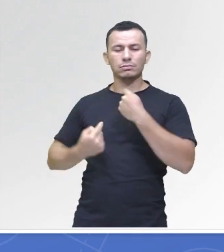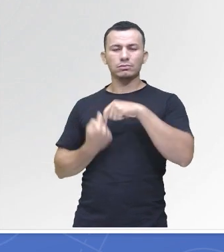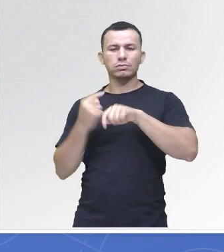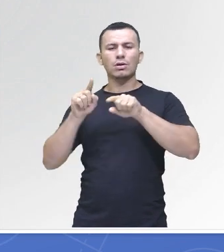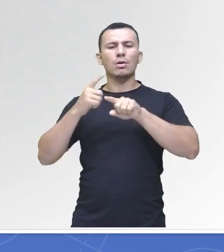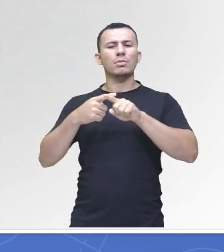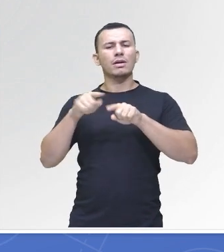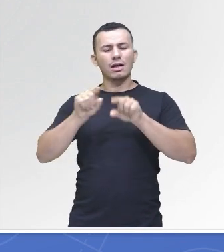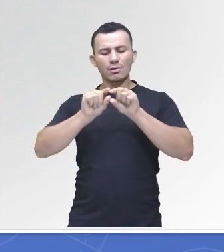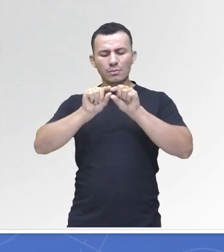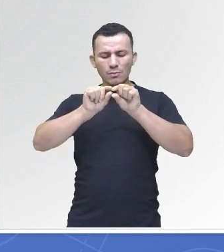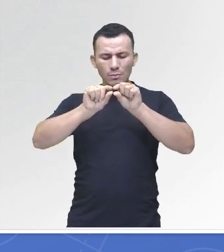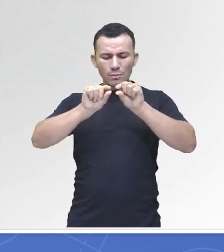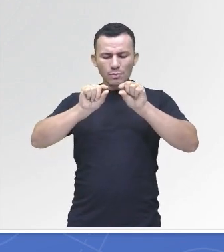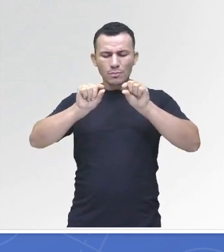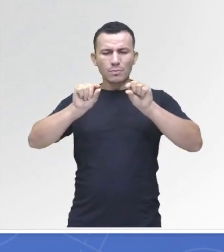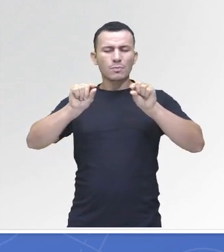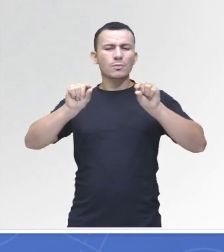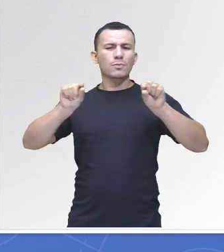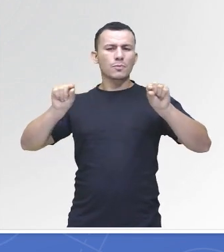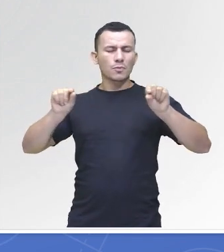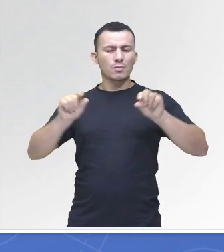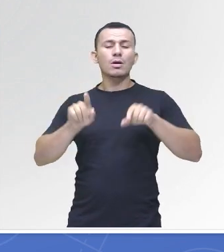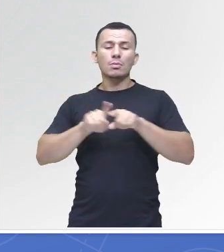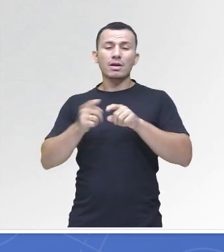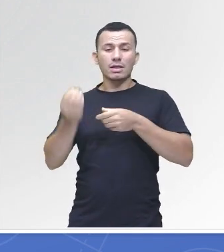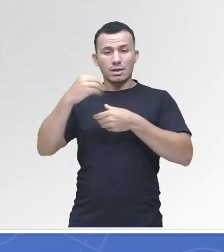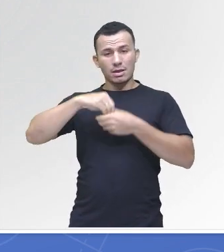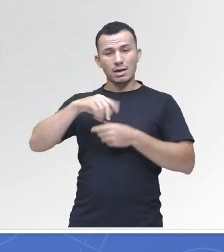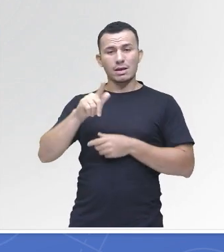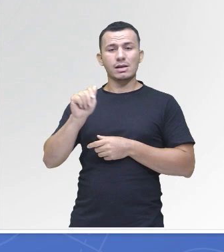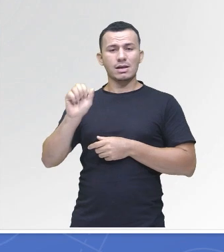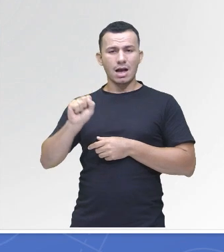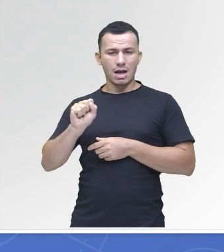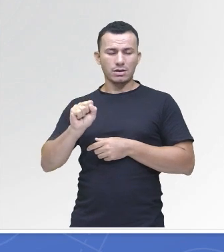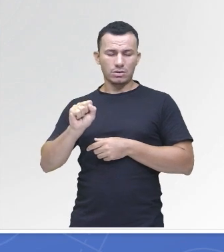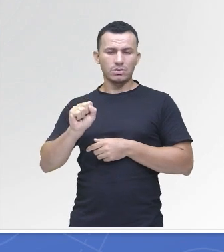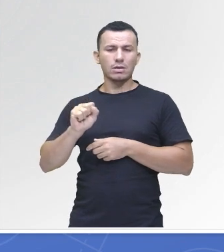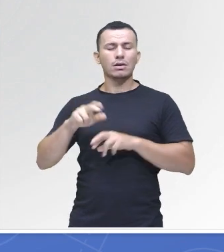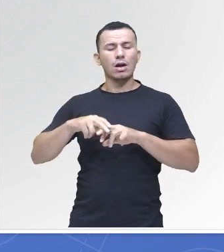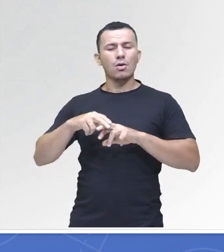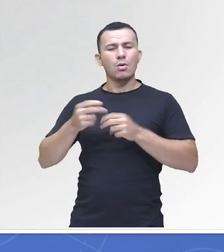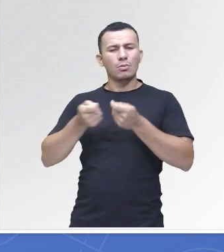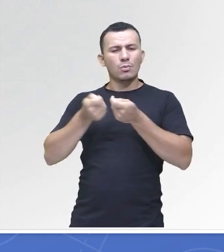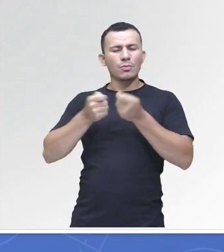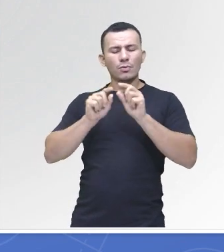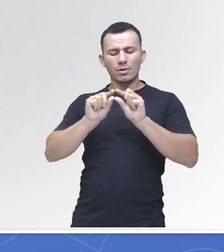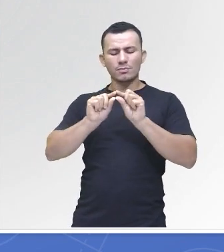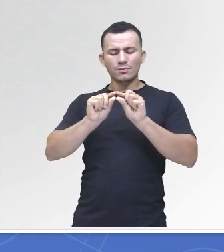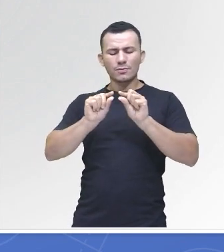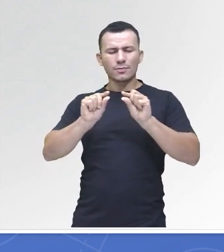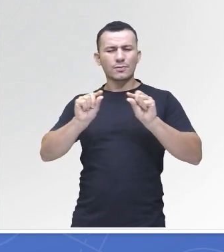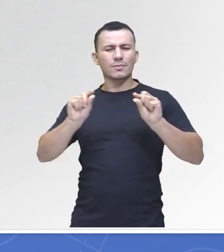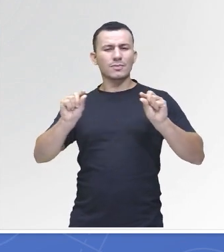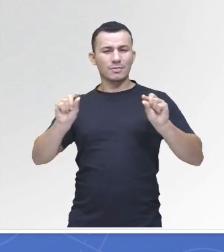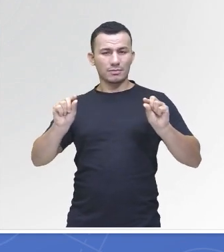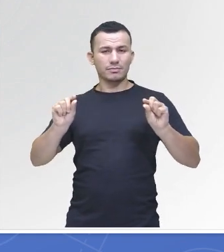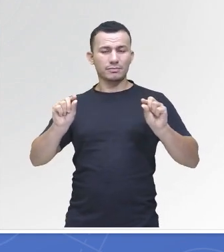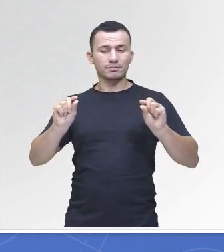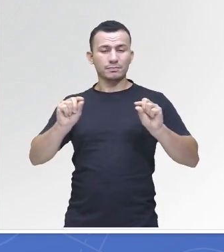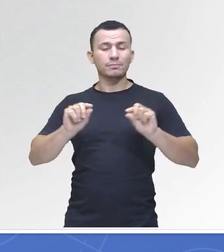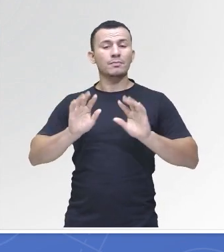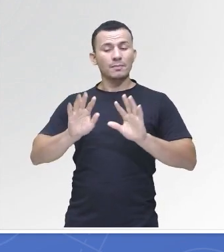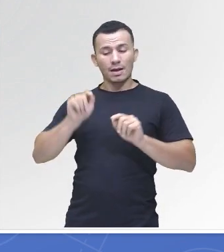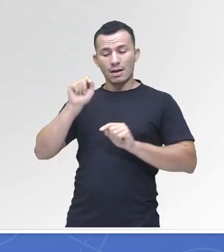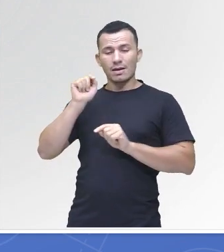sangue venoso, ou seja, gás carbônico e resíduos que são tóxicos. Um outro fator bem importante aqui é